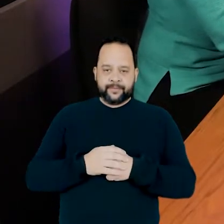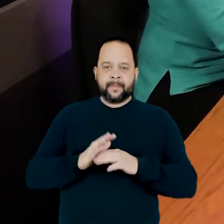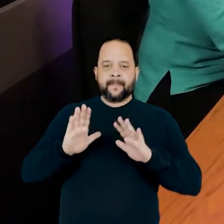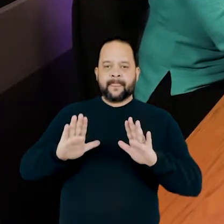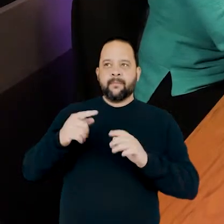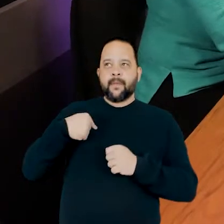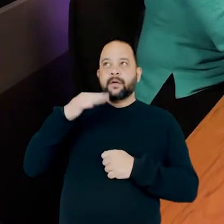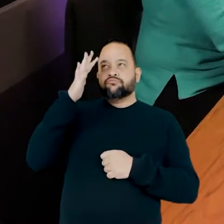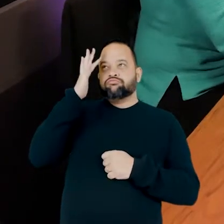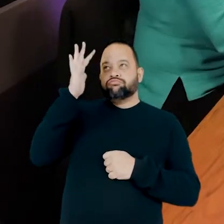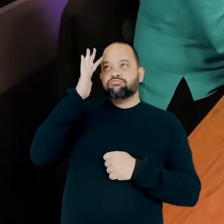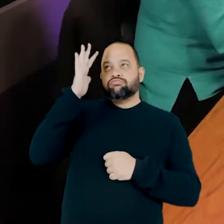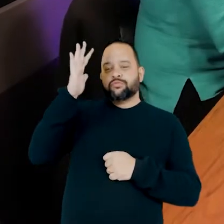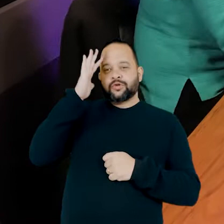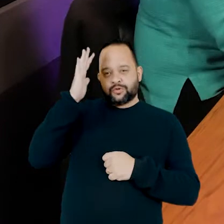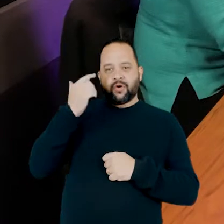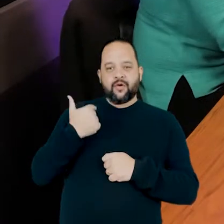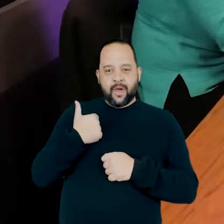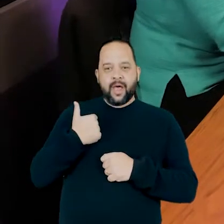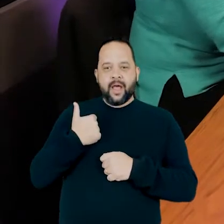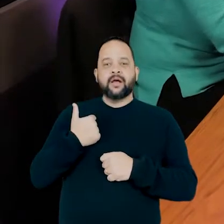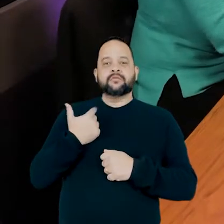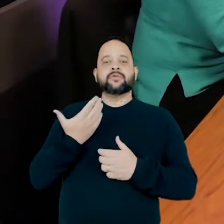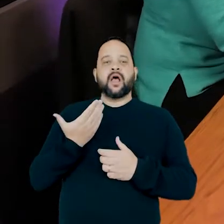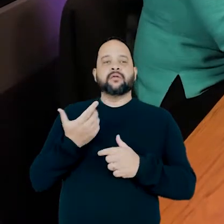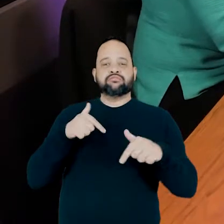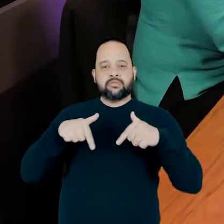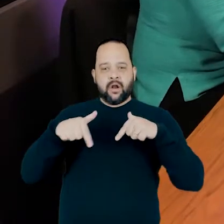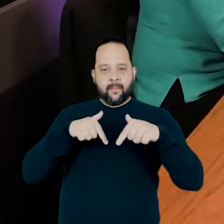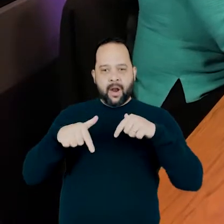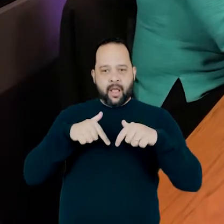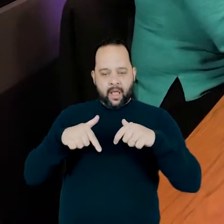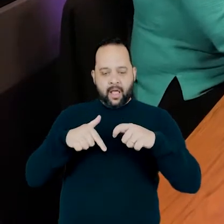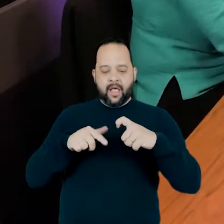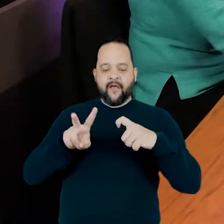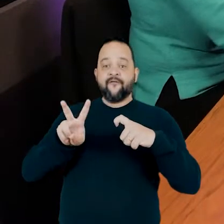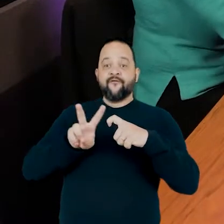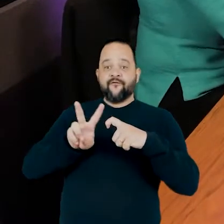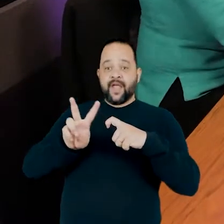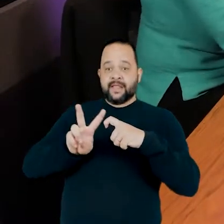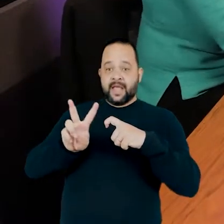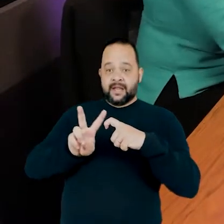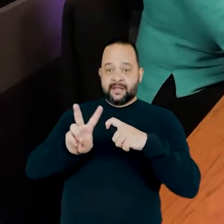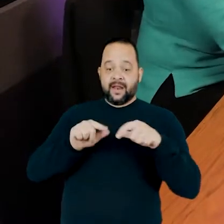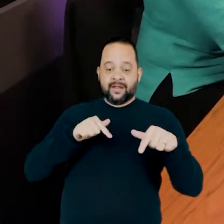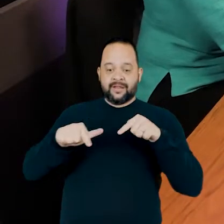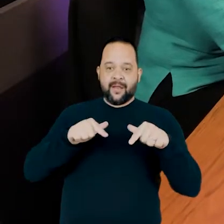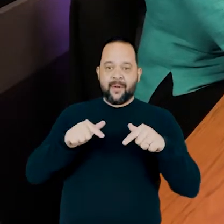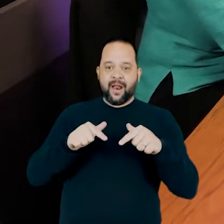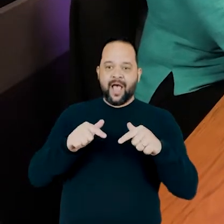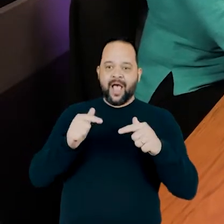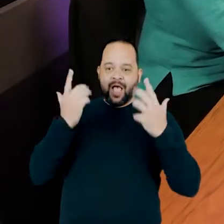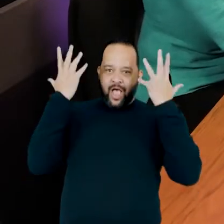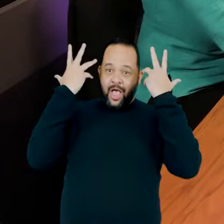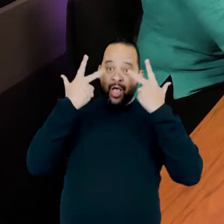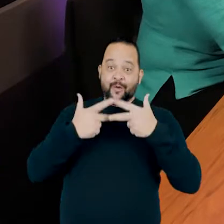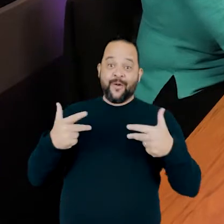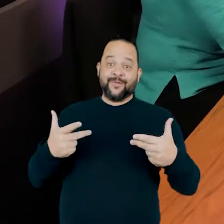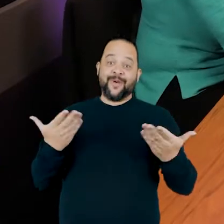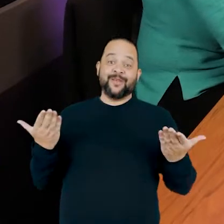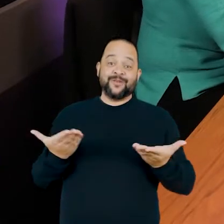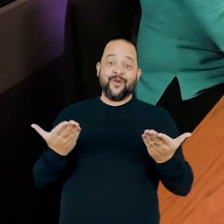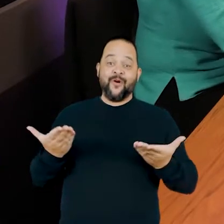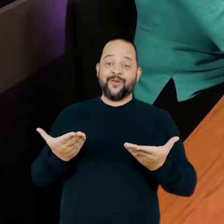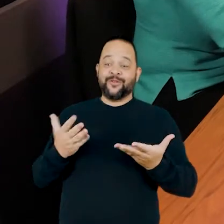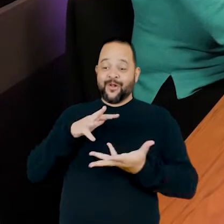veterinária, trabalhar com animais, né? E aí eu tô num mundo de tecnologia hoje. Mas por quê,